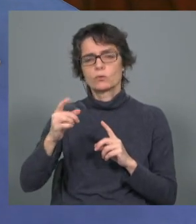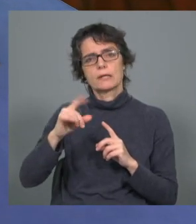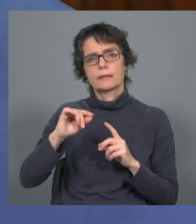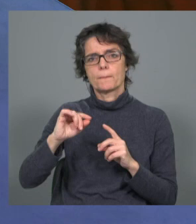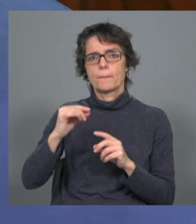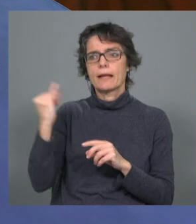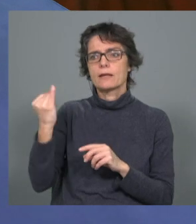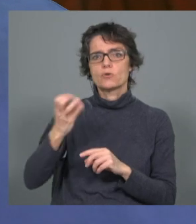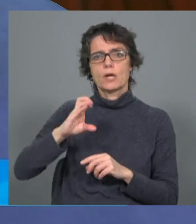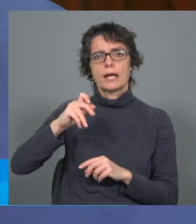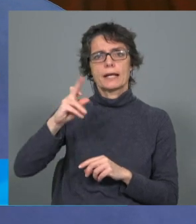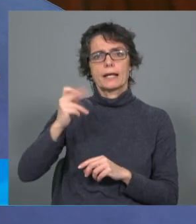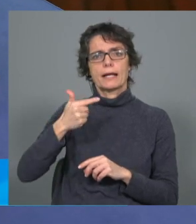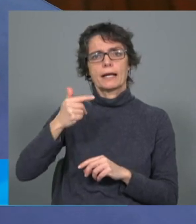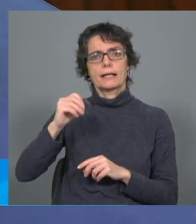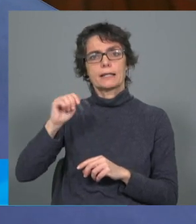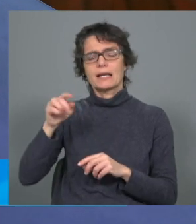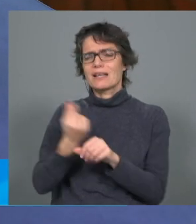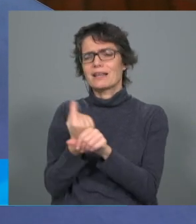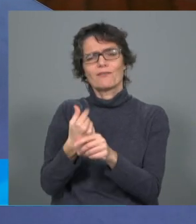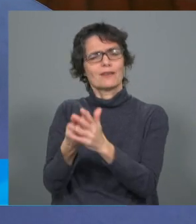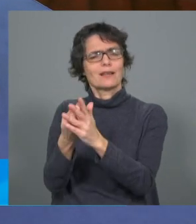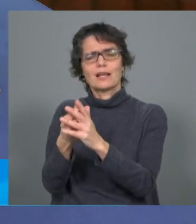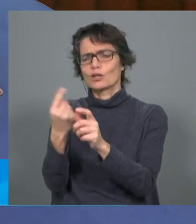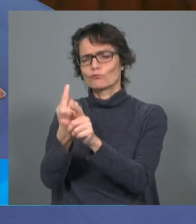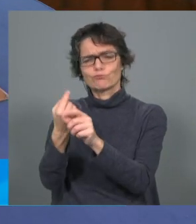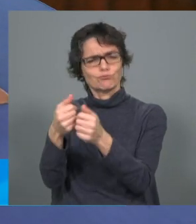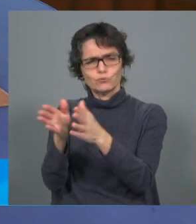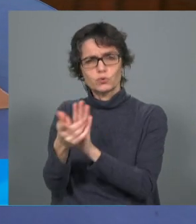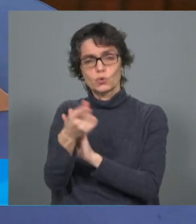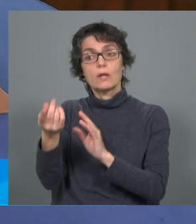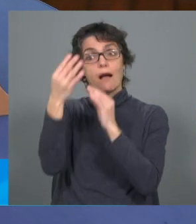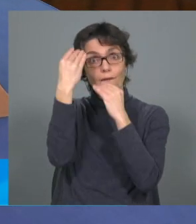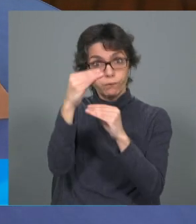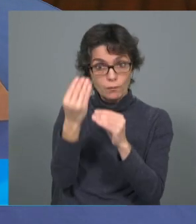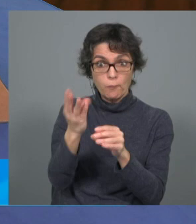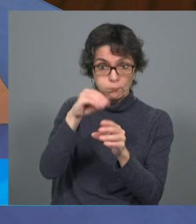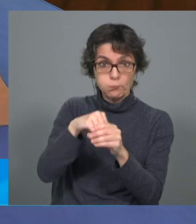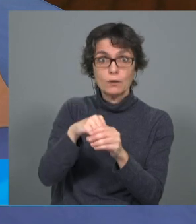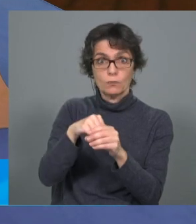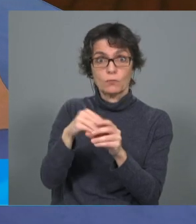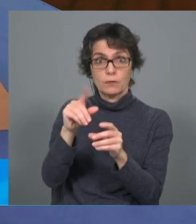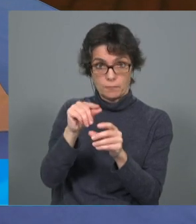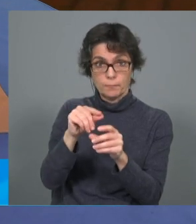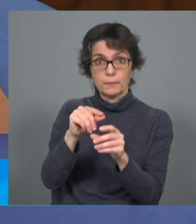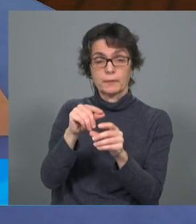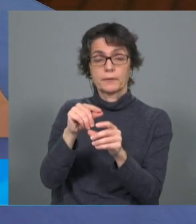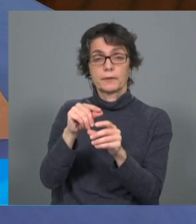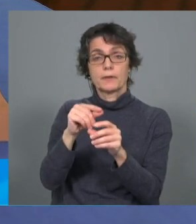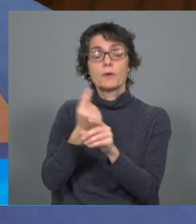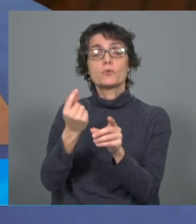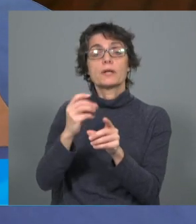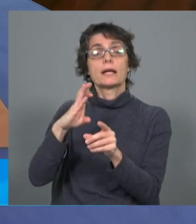todas as atividades que se fazem são atividades quer de formação, porque a Cáritas não